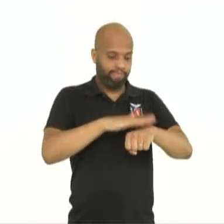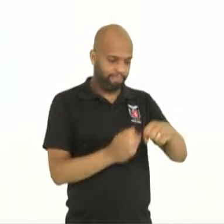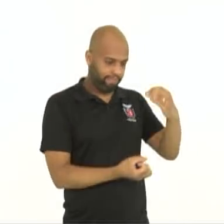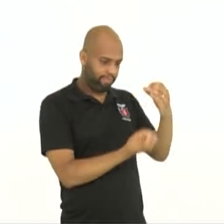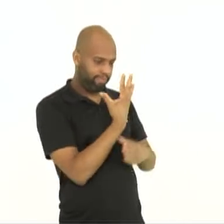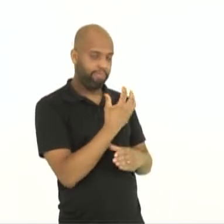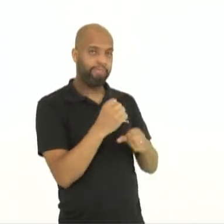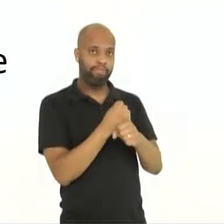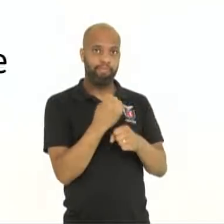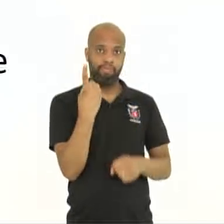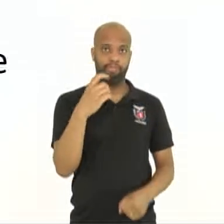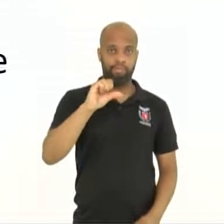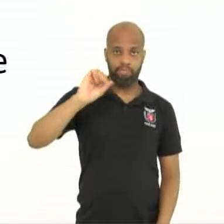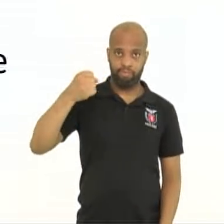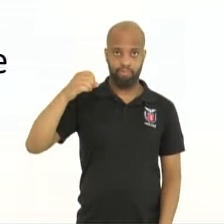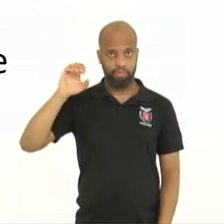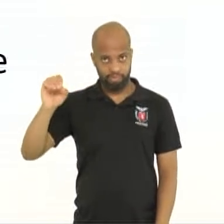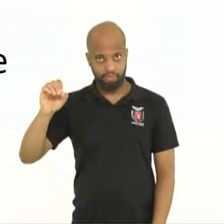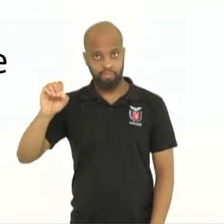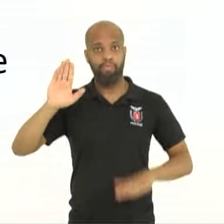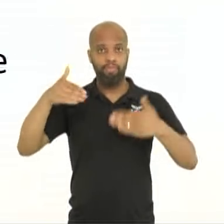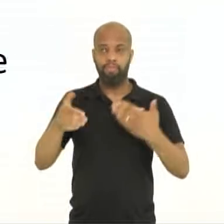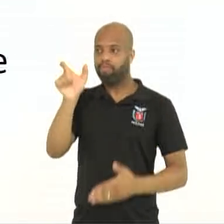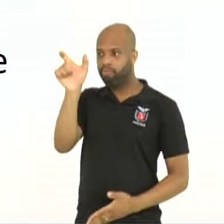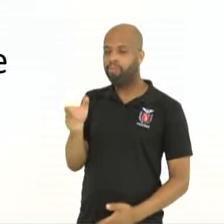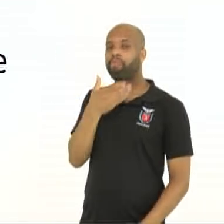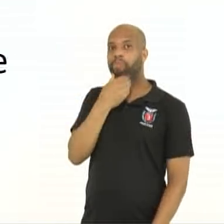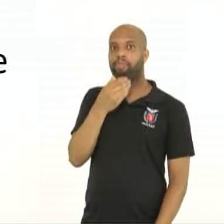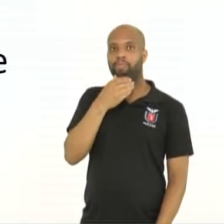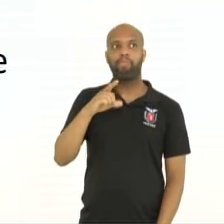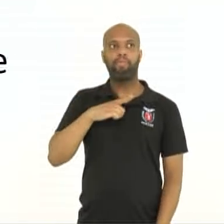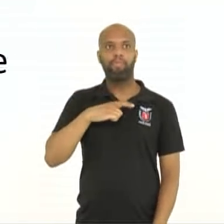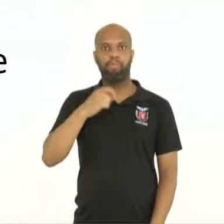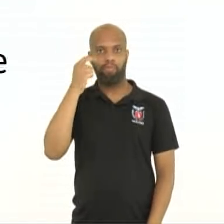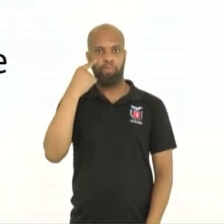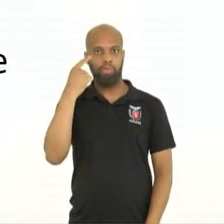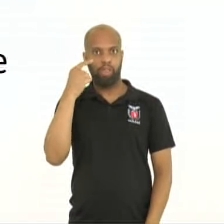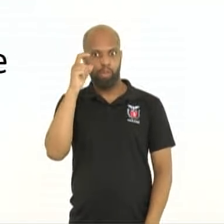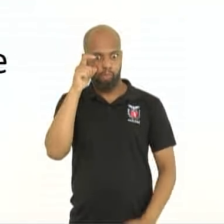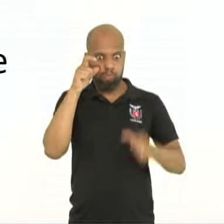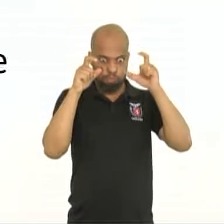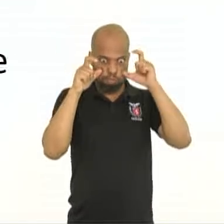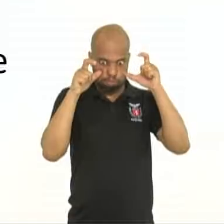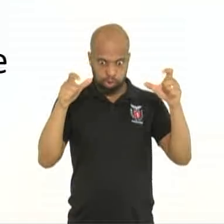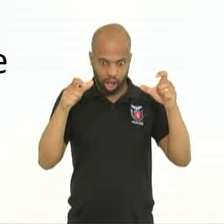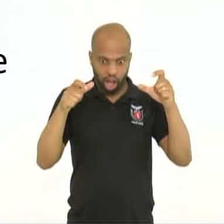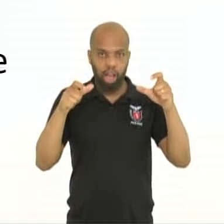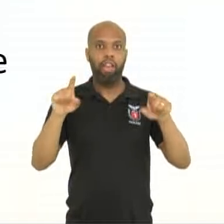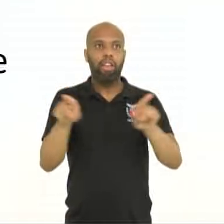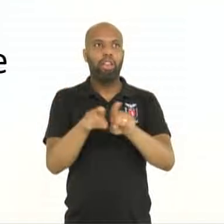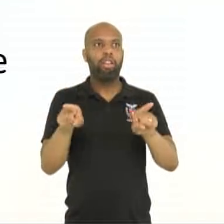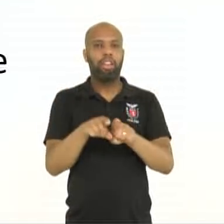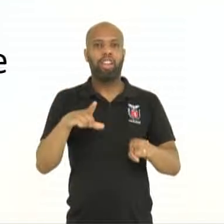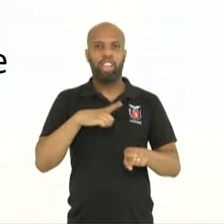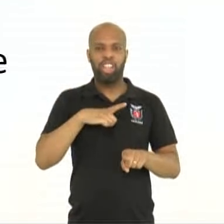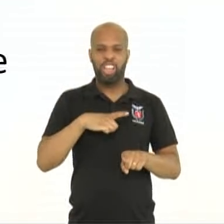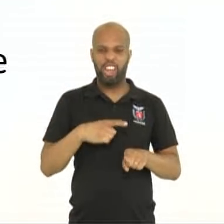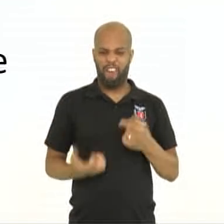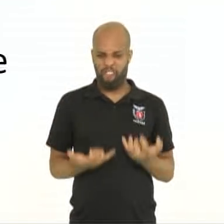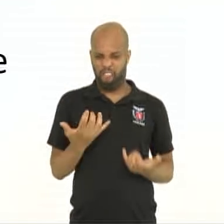em 1980, o menino que tinha o olho maior do que a barriga, fogo no rabo e vento nos